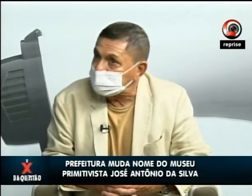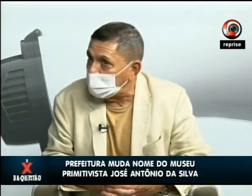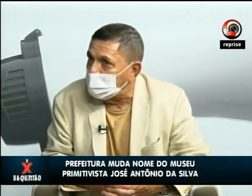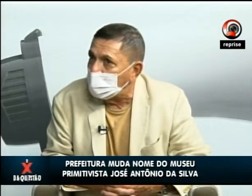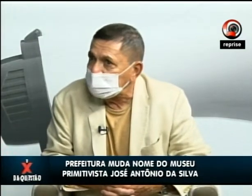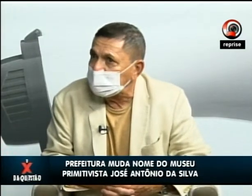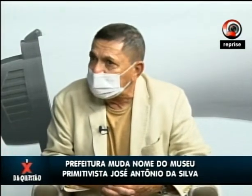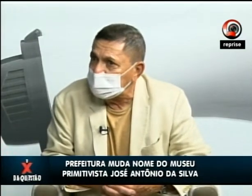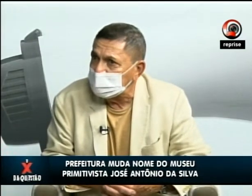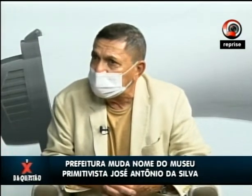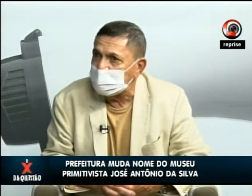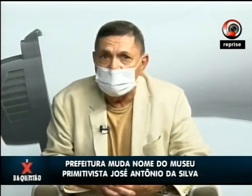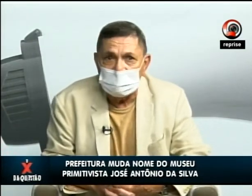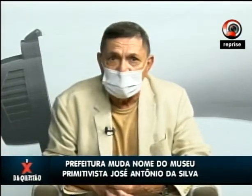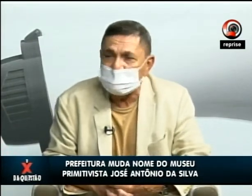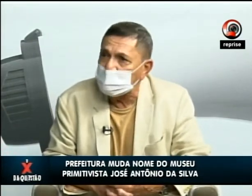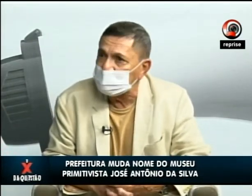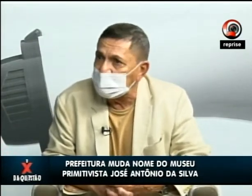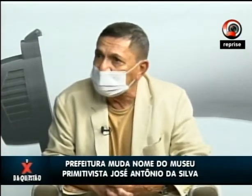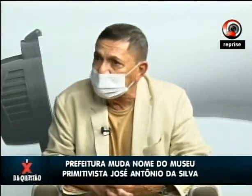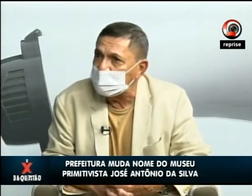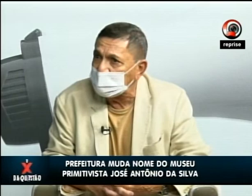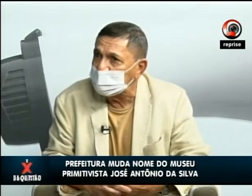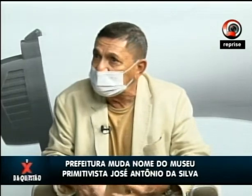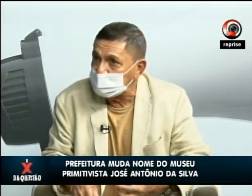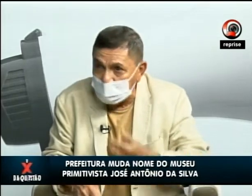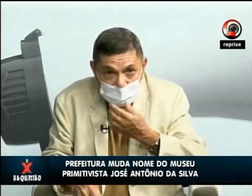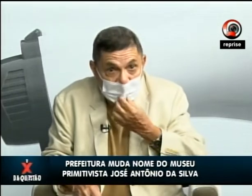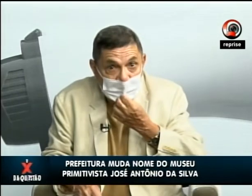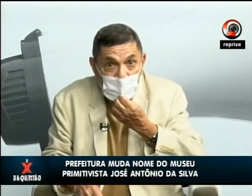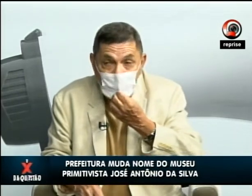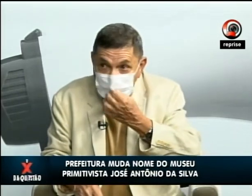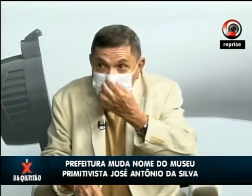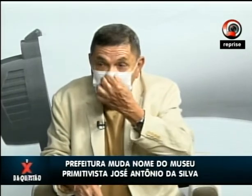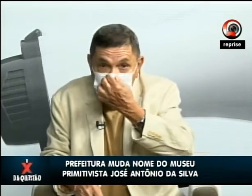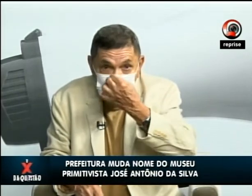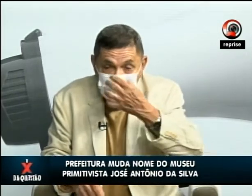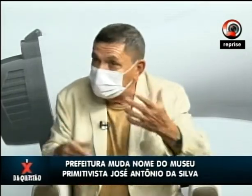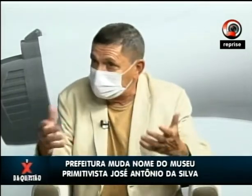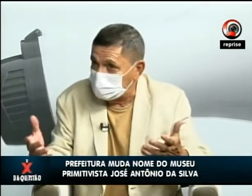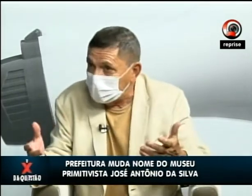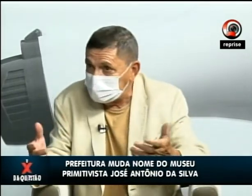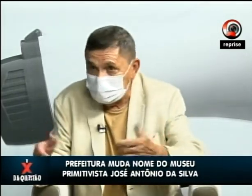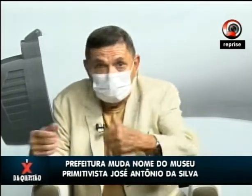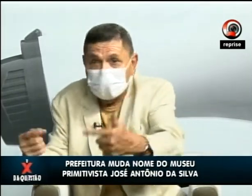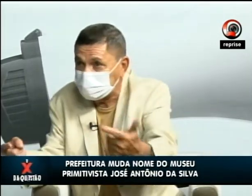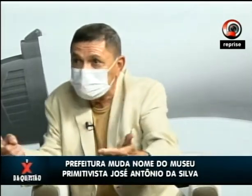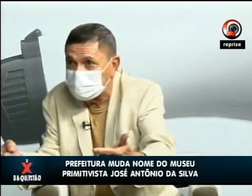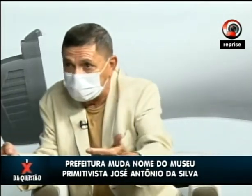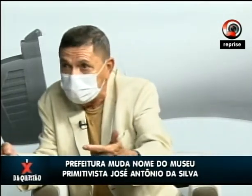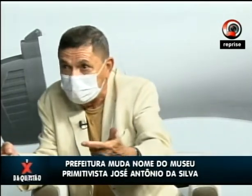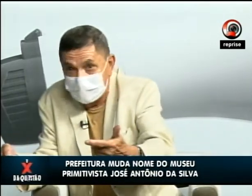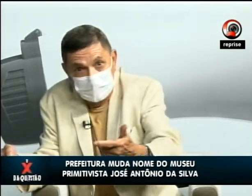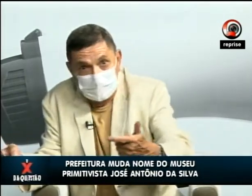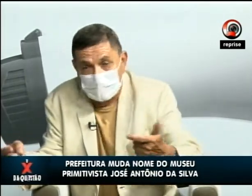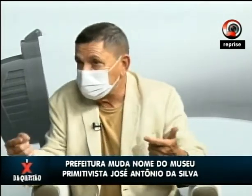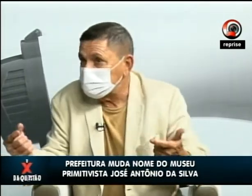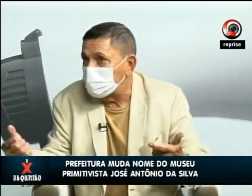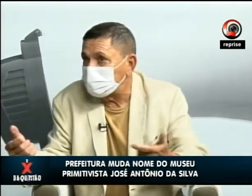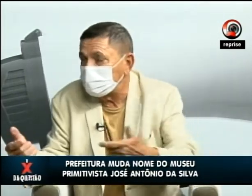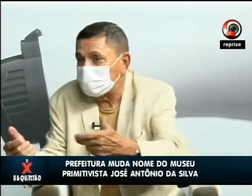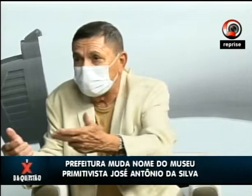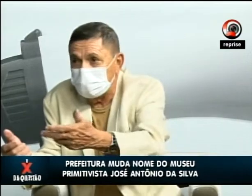as propostas da Semana de Arte Moderna de 1922 que foi revolucionária e a partir daí